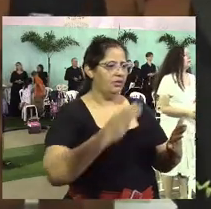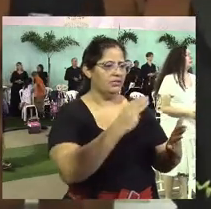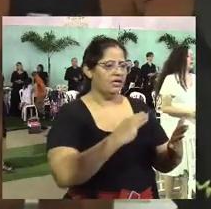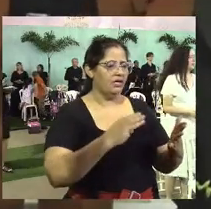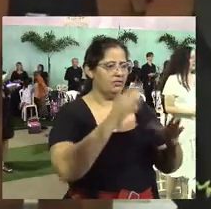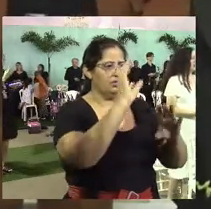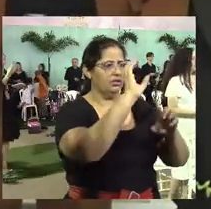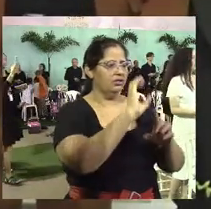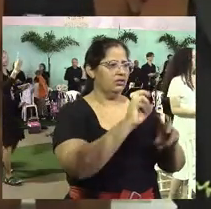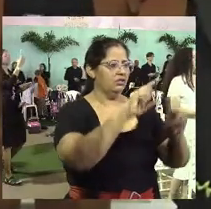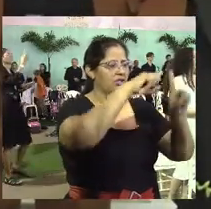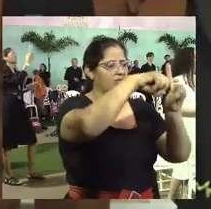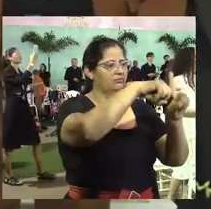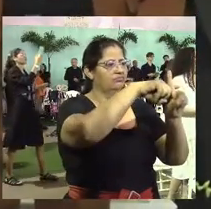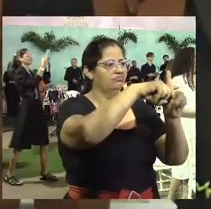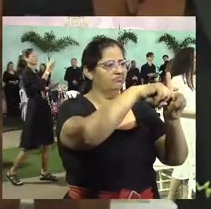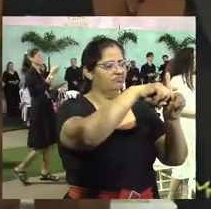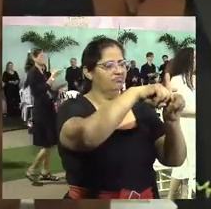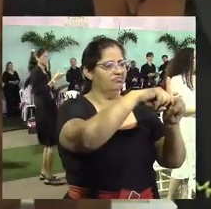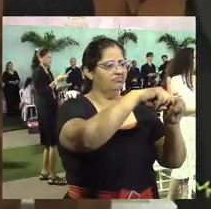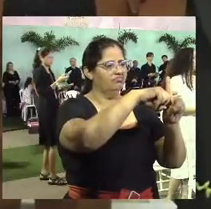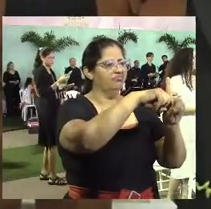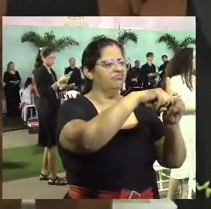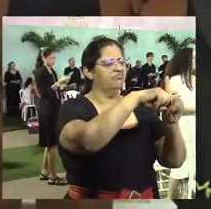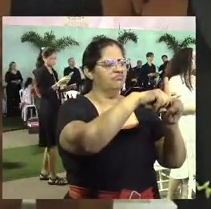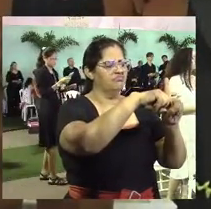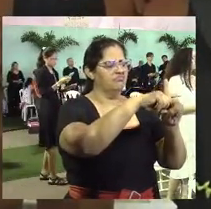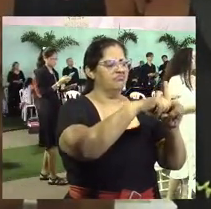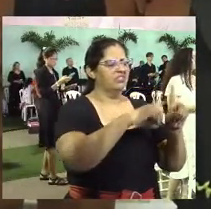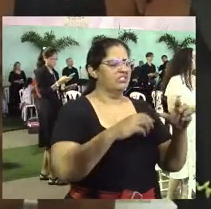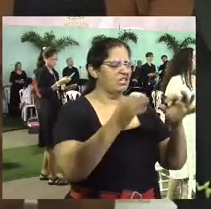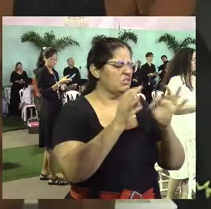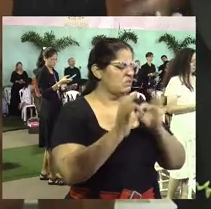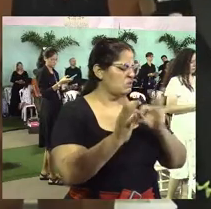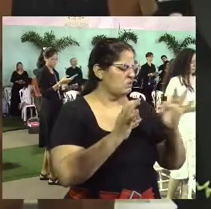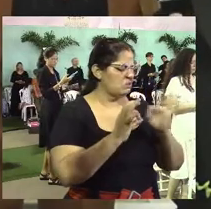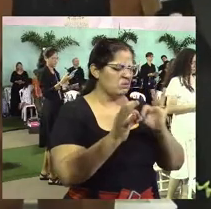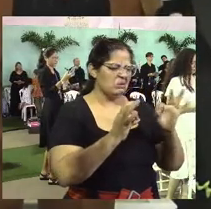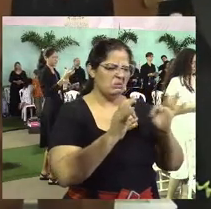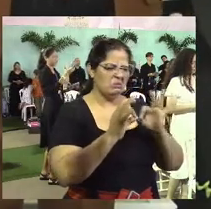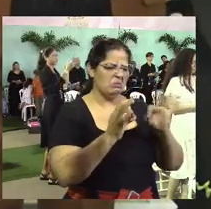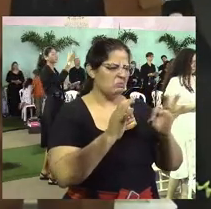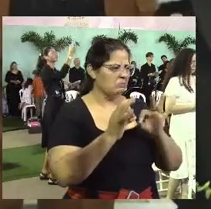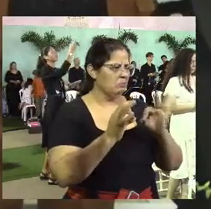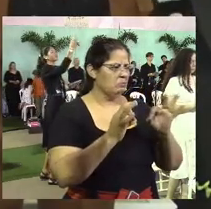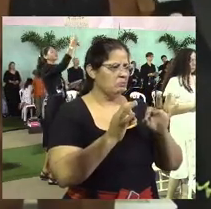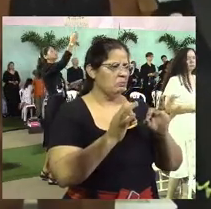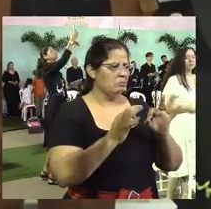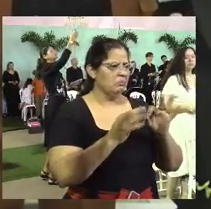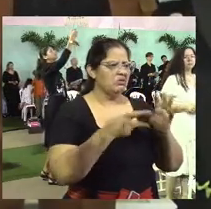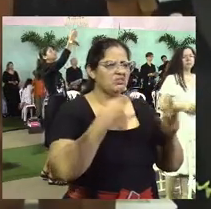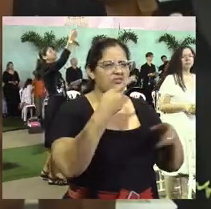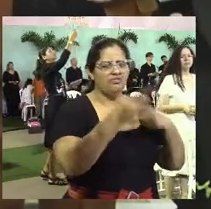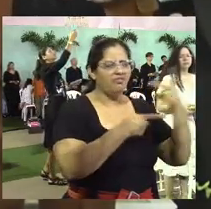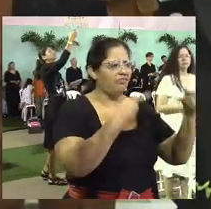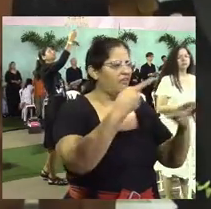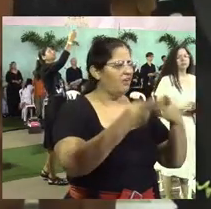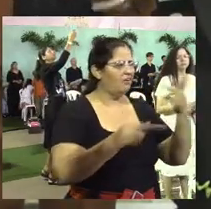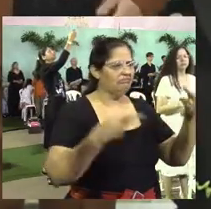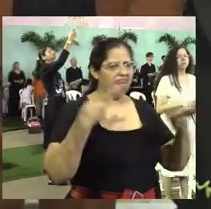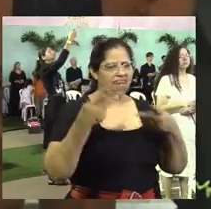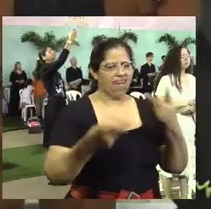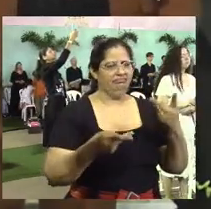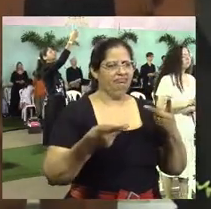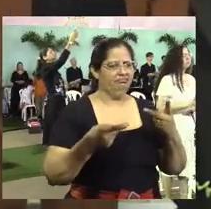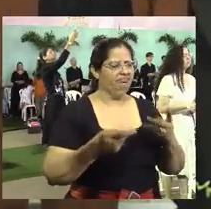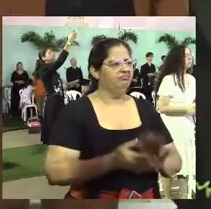da Coruja que a mensagem mais simples de se pregar mais simples uma criança pode pregar um adulto ancião o crente mais